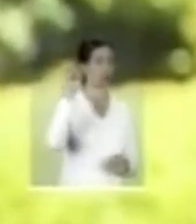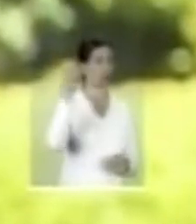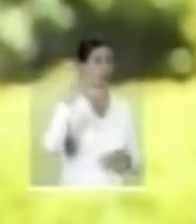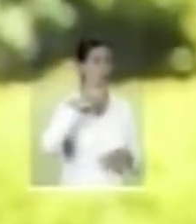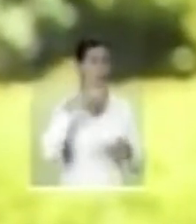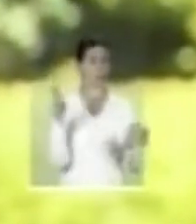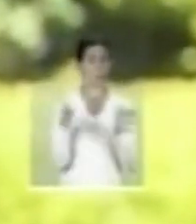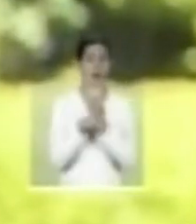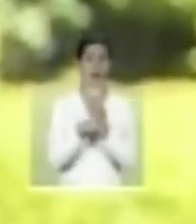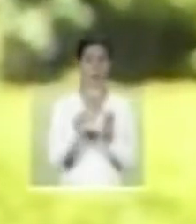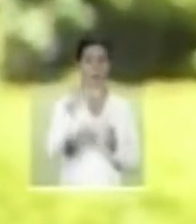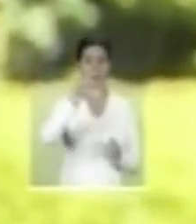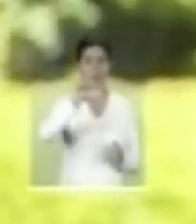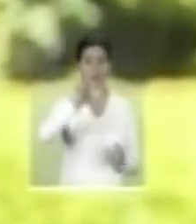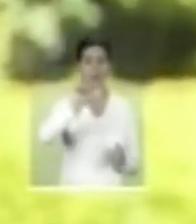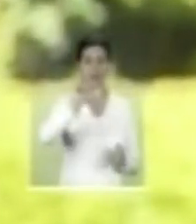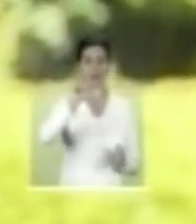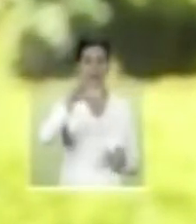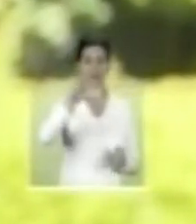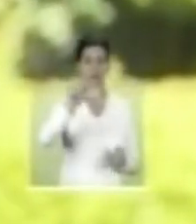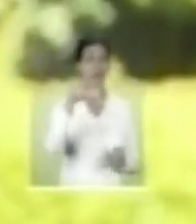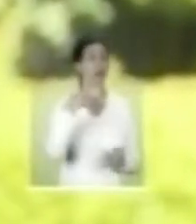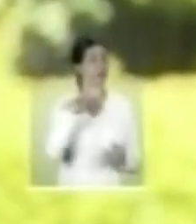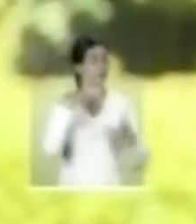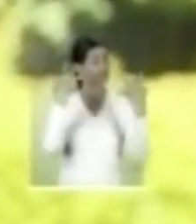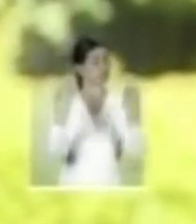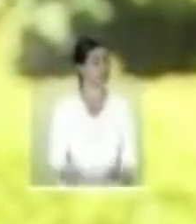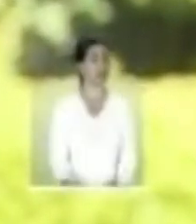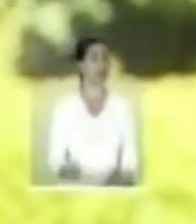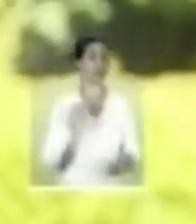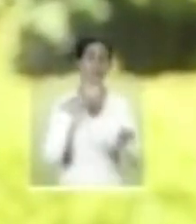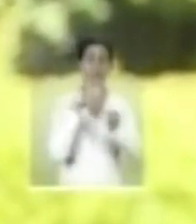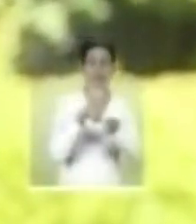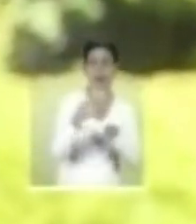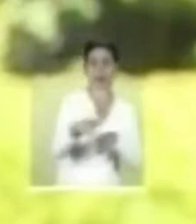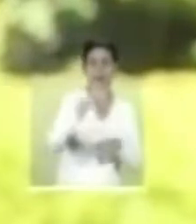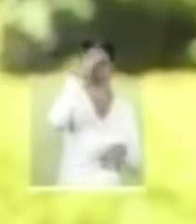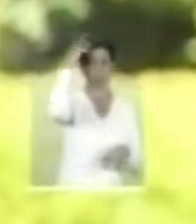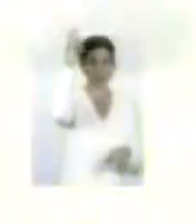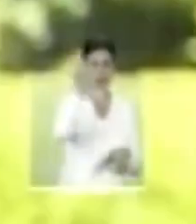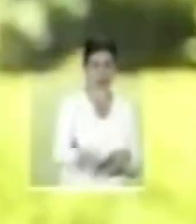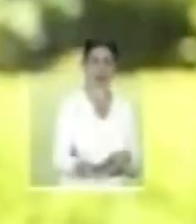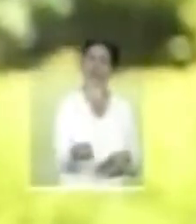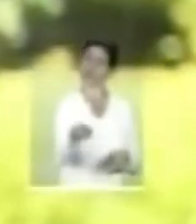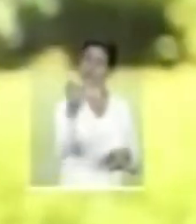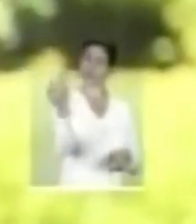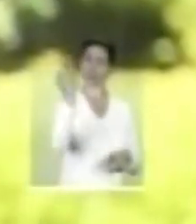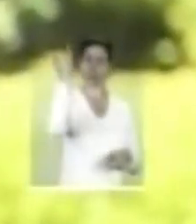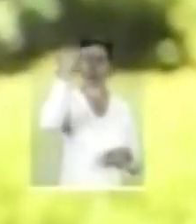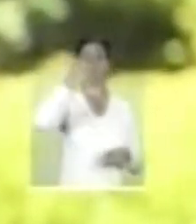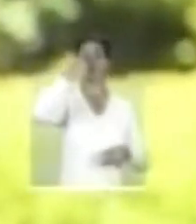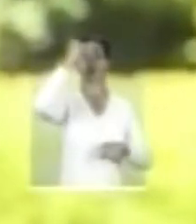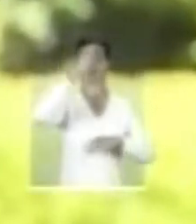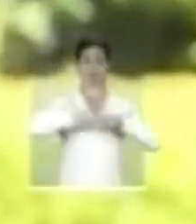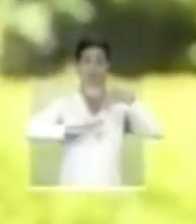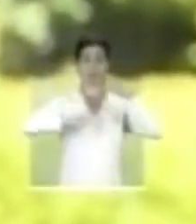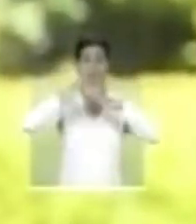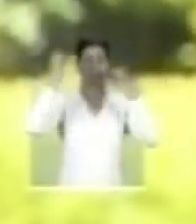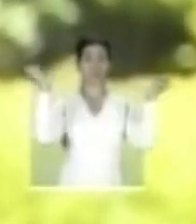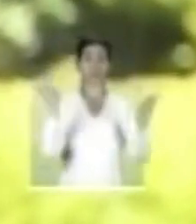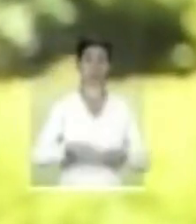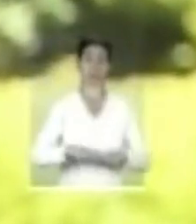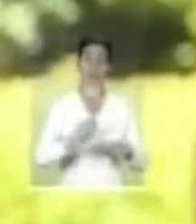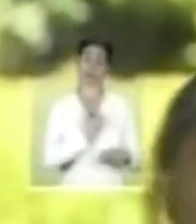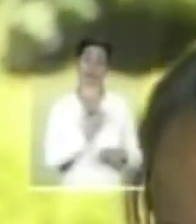ir um dia para minha cidade, né, lá na Paraíba, eu até sei, quem sabe, ensinar para alguém lá. O dinheiro tudo bem, vale, mas a melhor é a